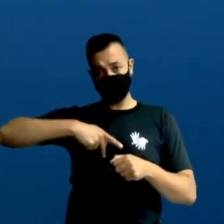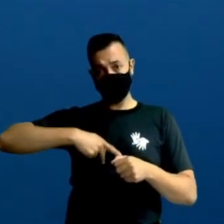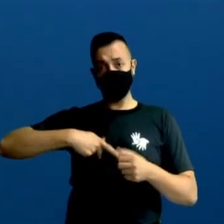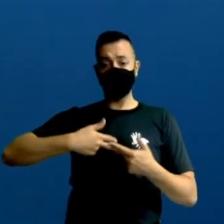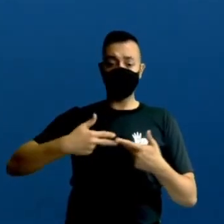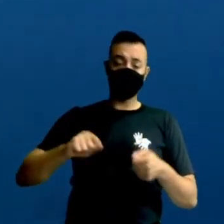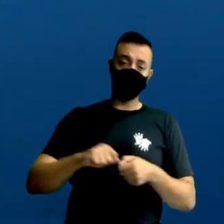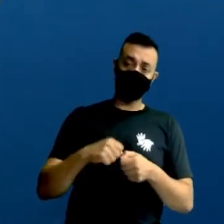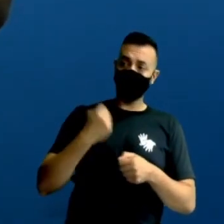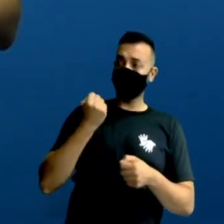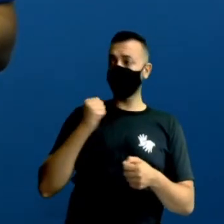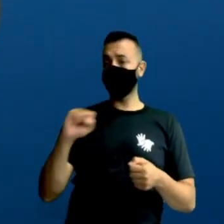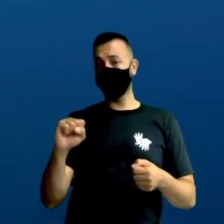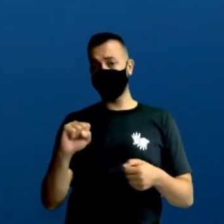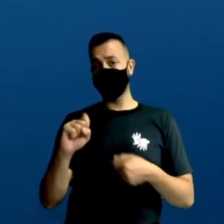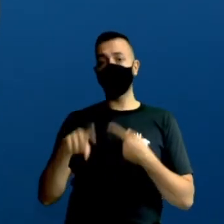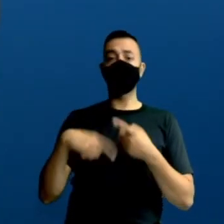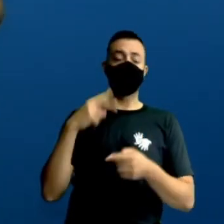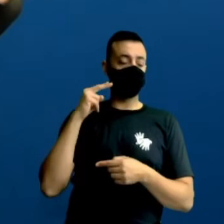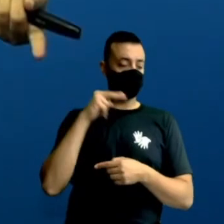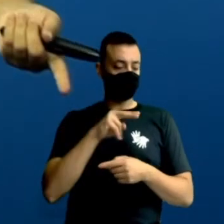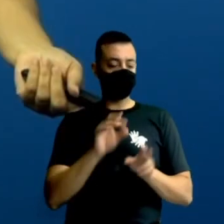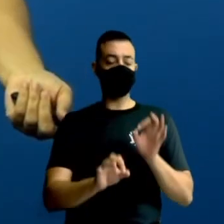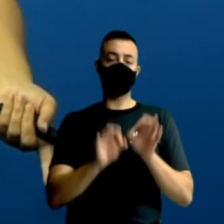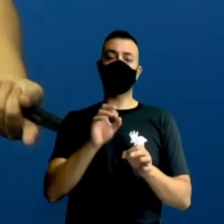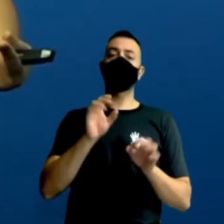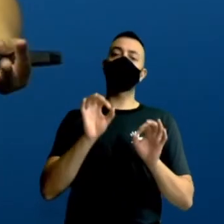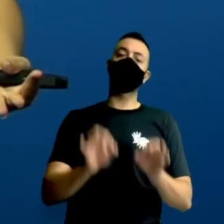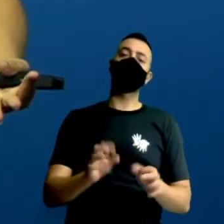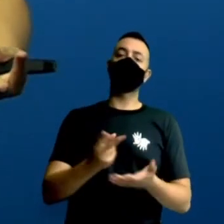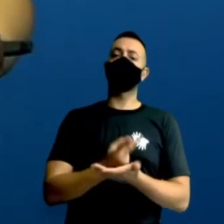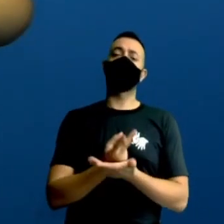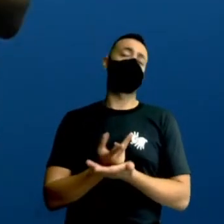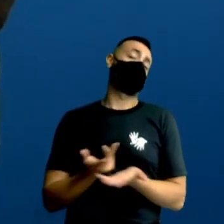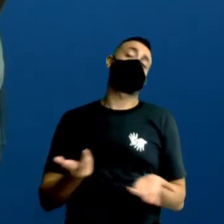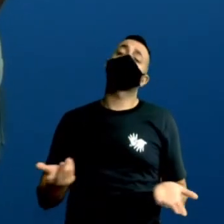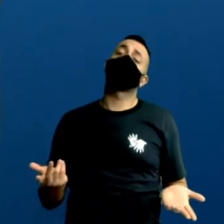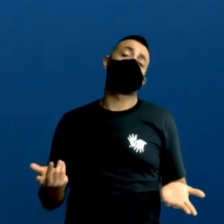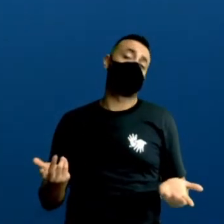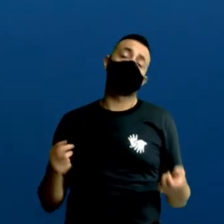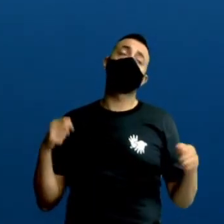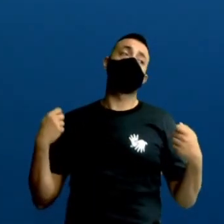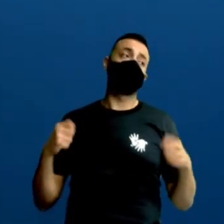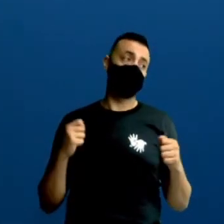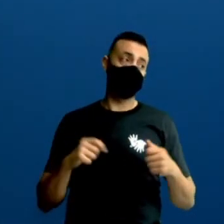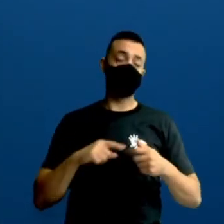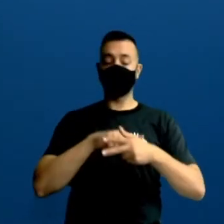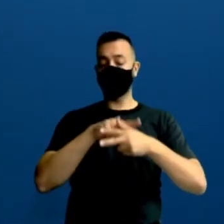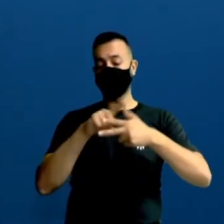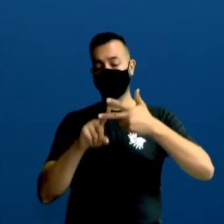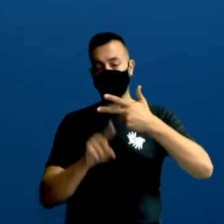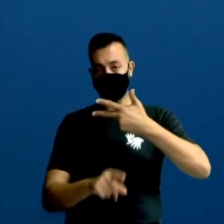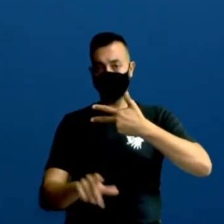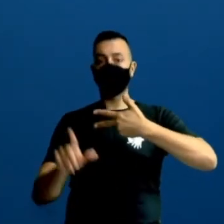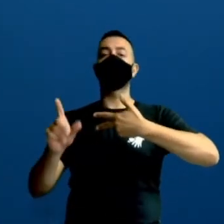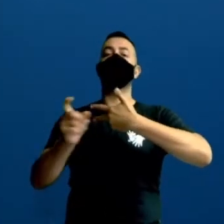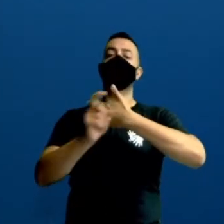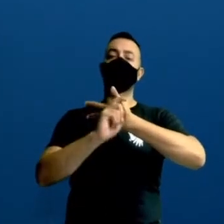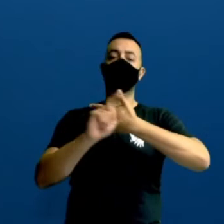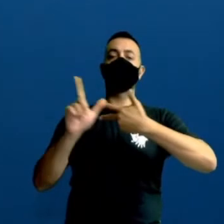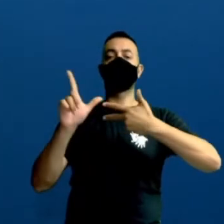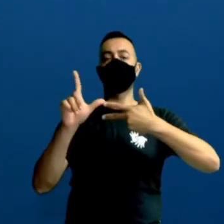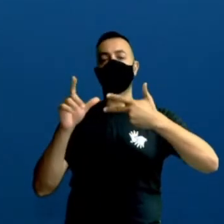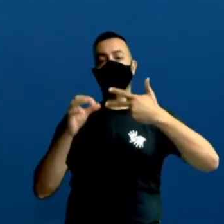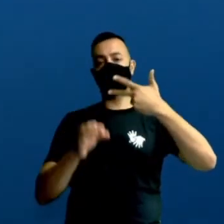que ela fez e depois ela olha o que ela fez e julga se está certo ou errado. Não, né? A gente tem que ter esses poderes divididos, separados um do